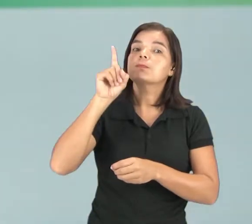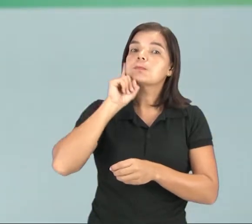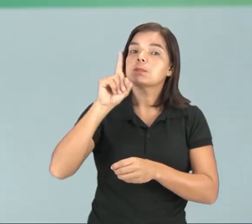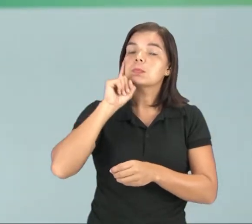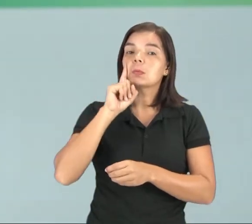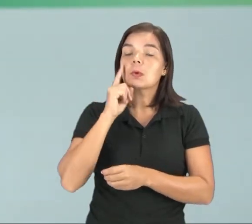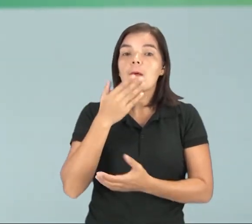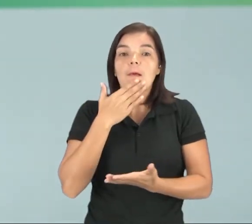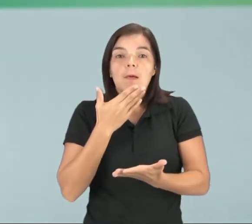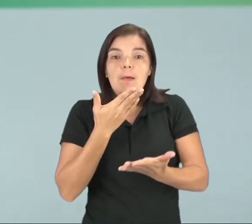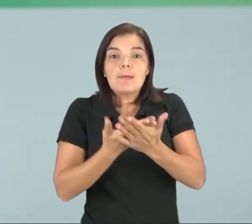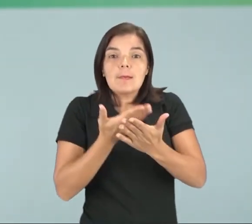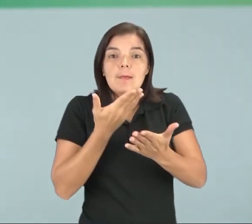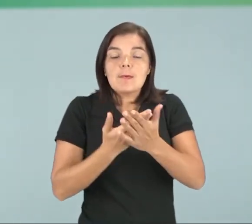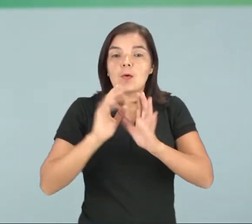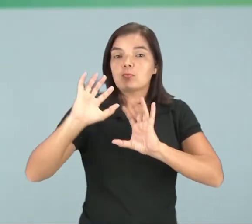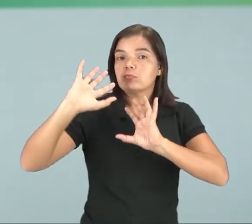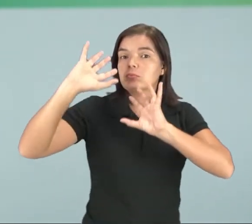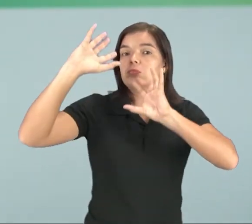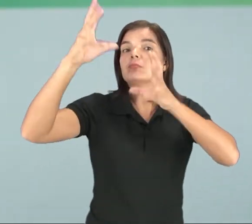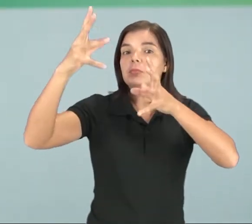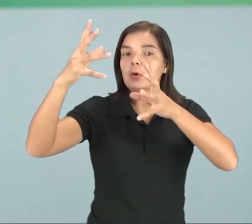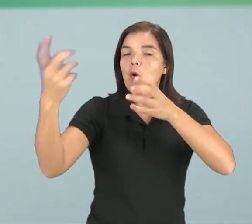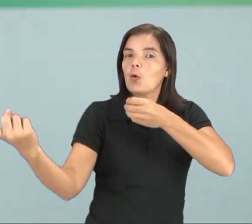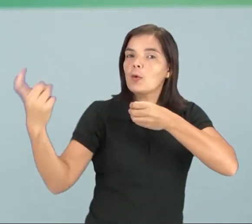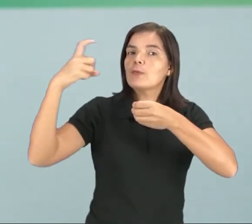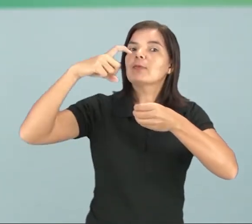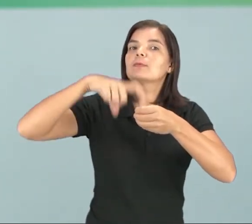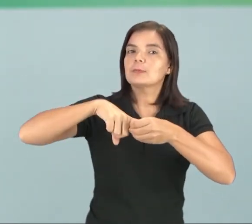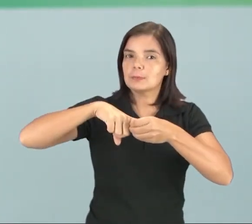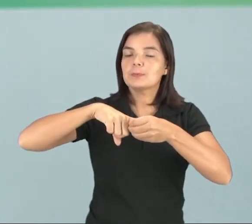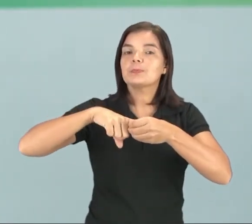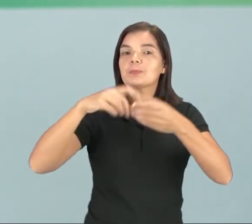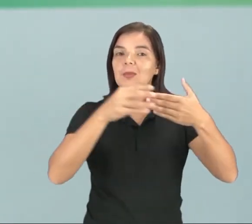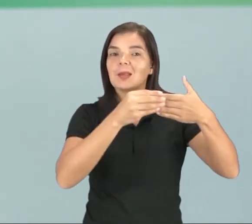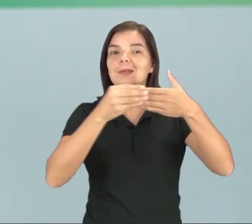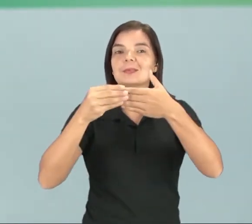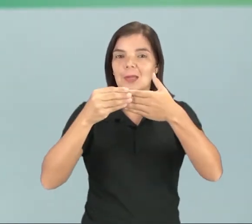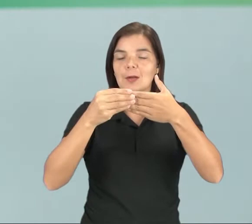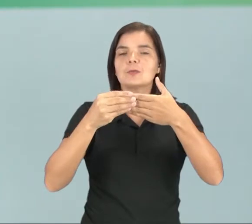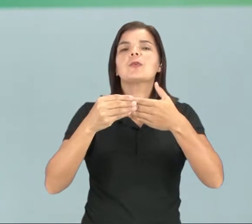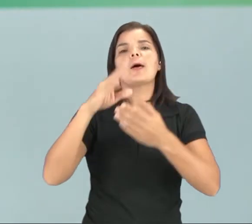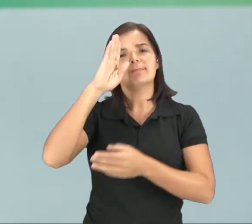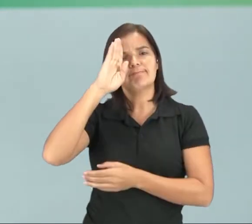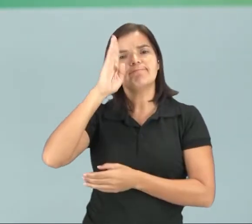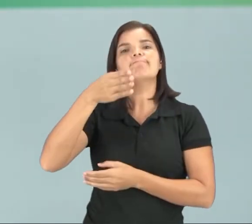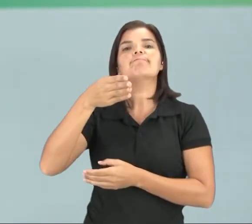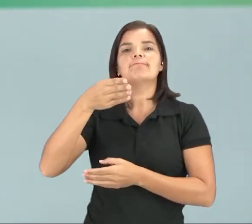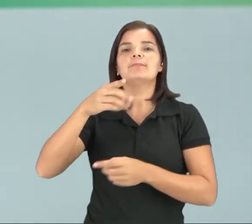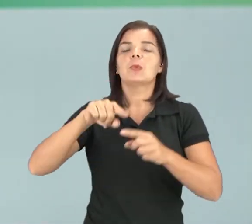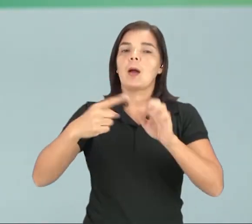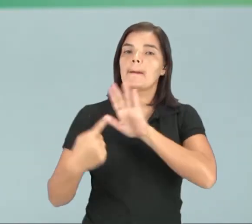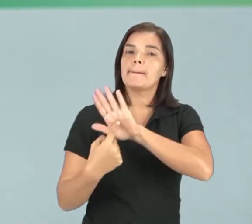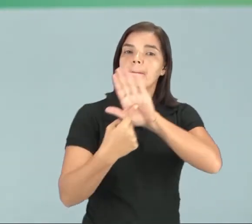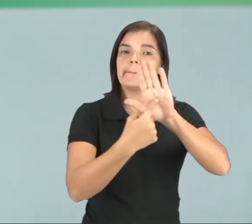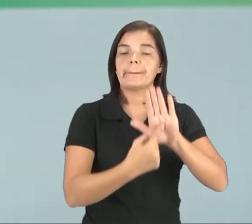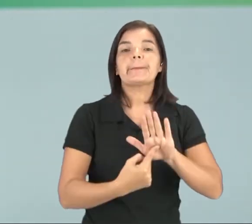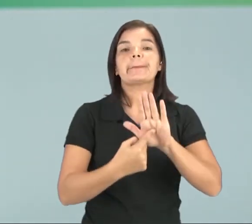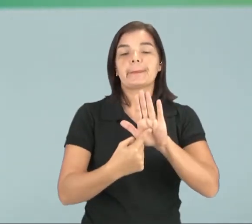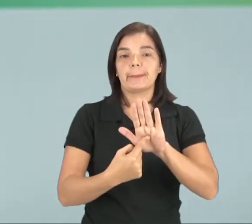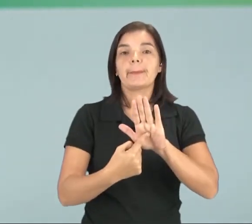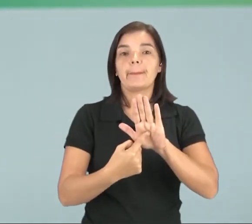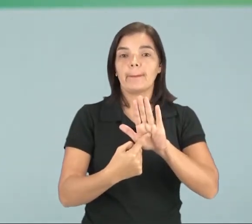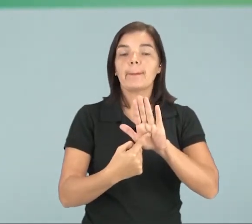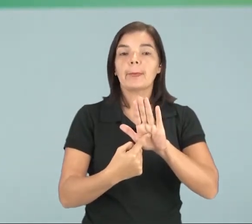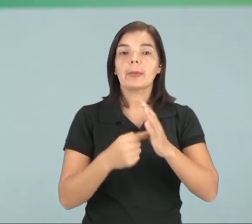se encanta com o basquetebol, e quando ele retorna, ele vem determinado a apresentar,